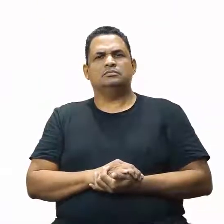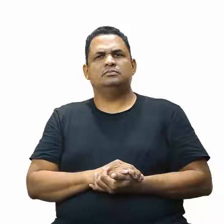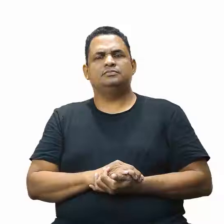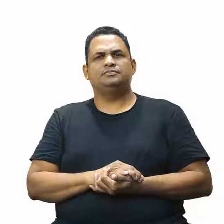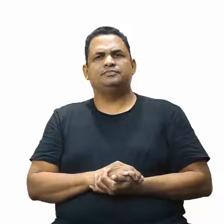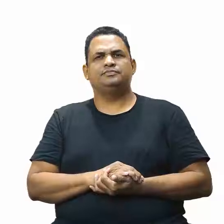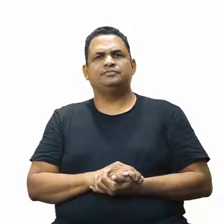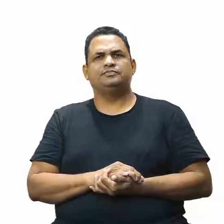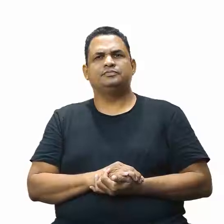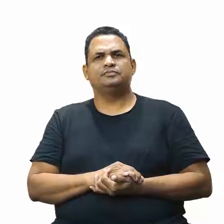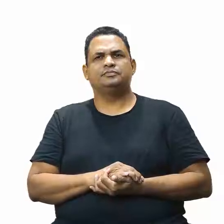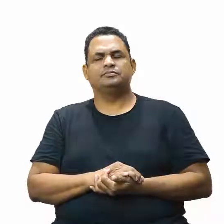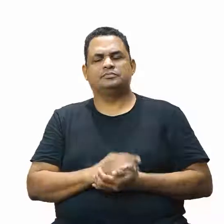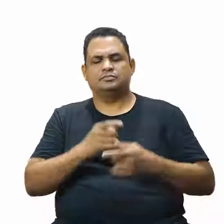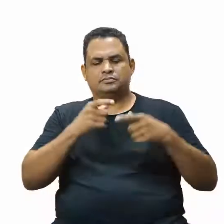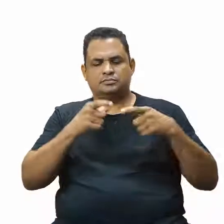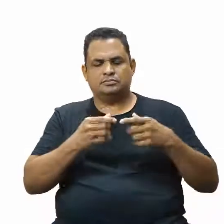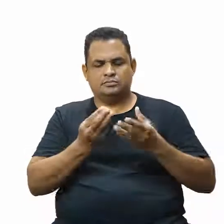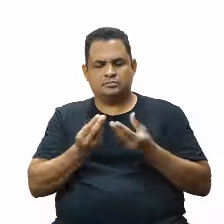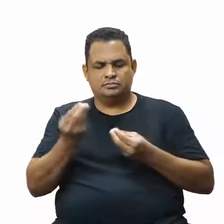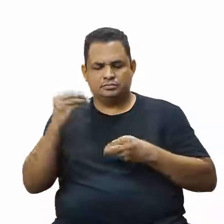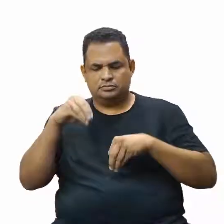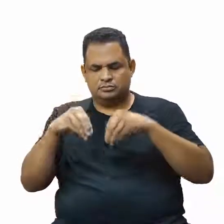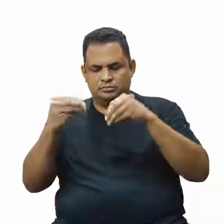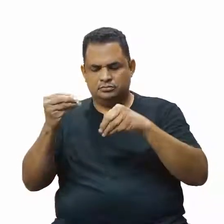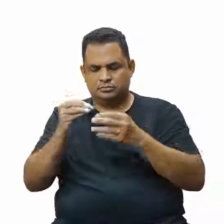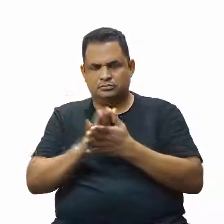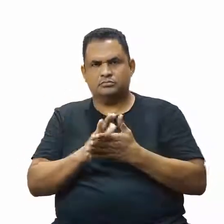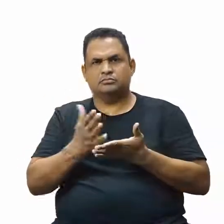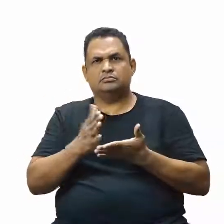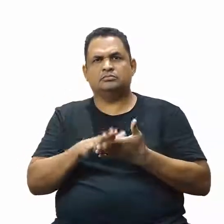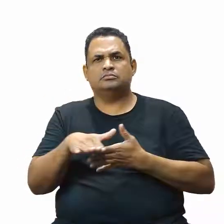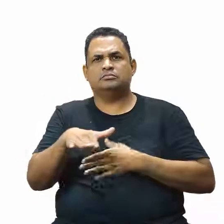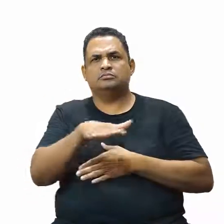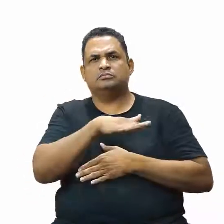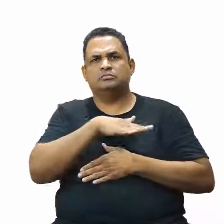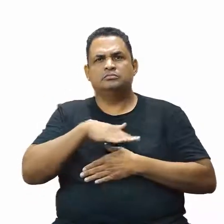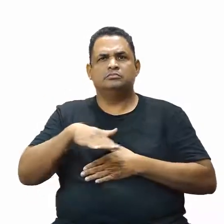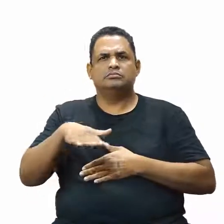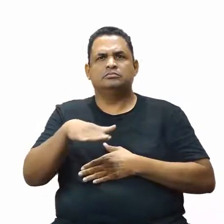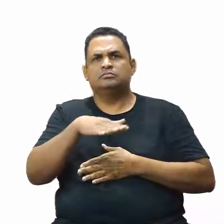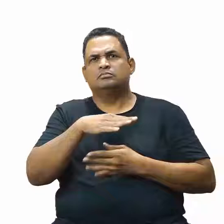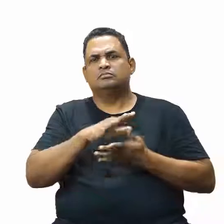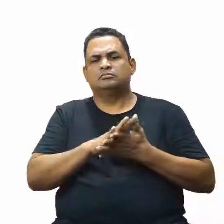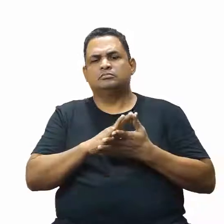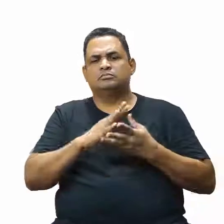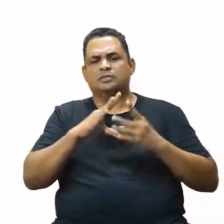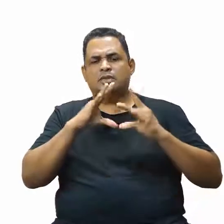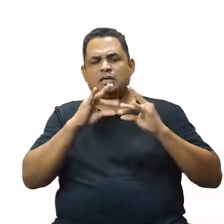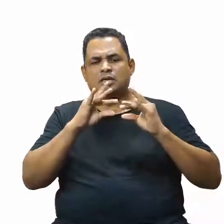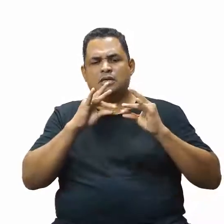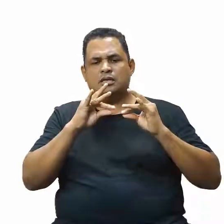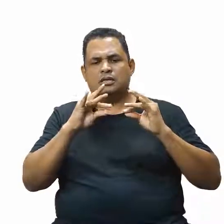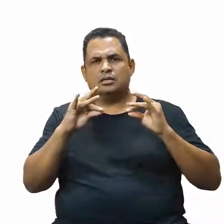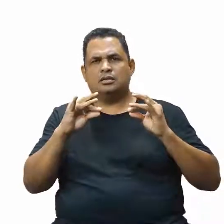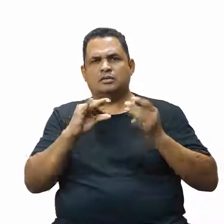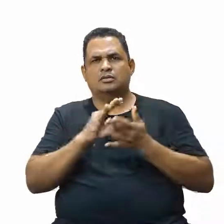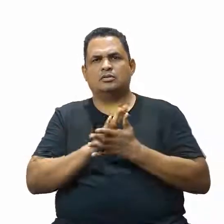Então, o local do plantio deve ser banhado em sua solução com